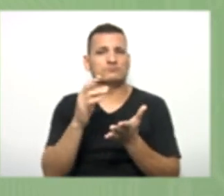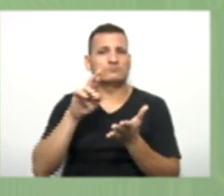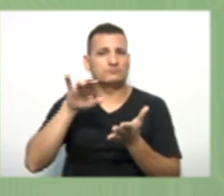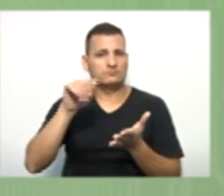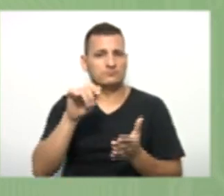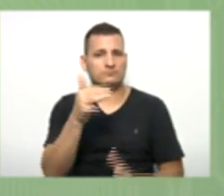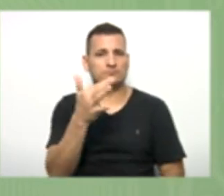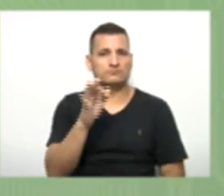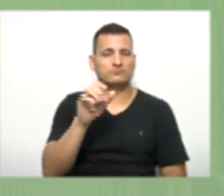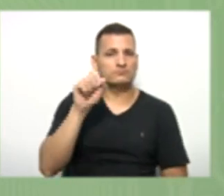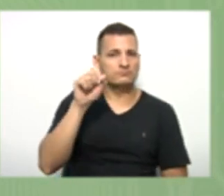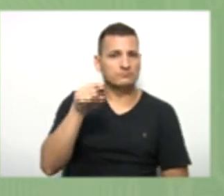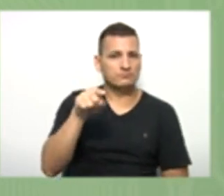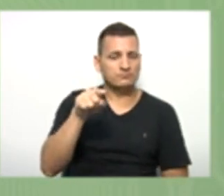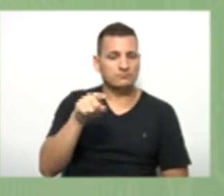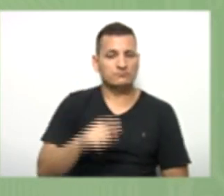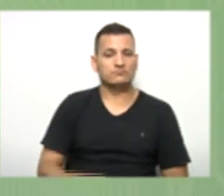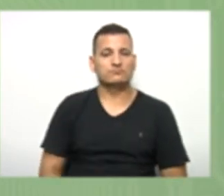R$10.000.